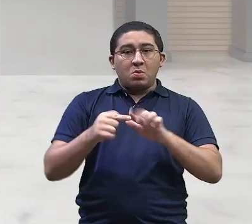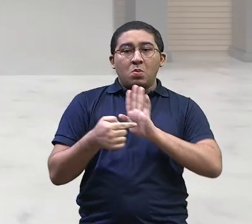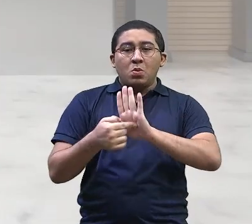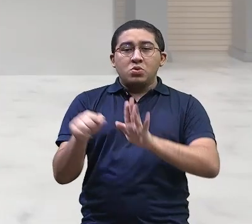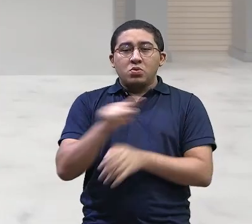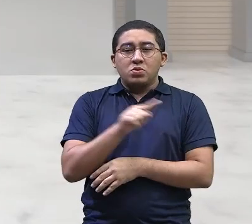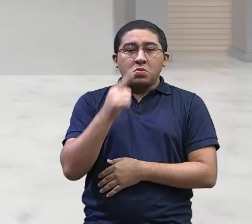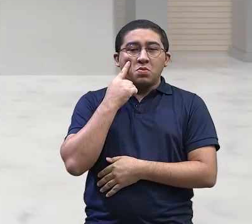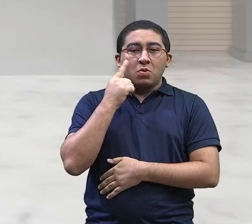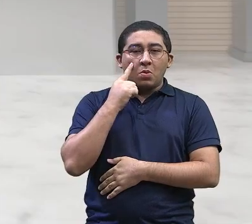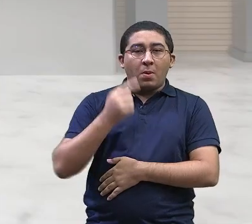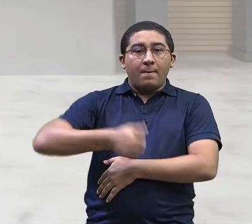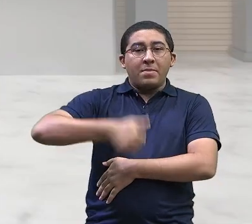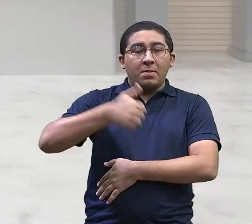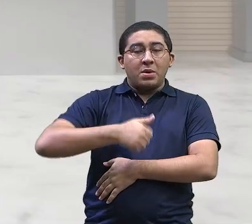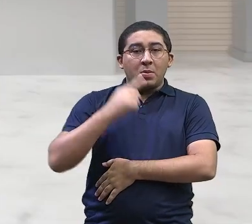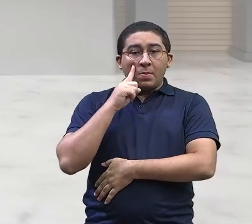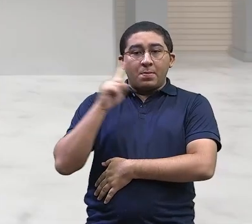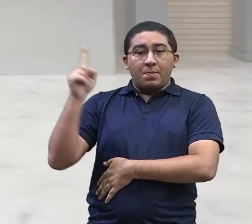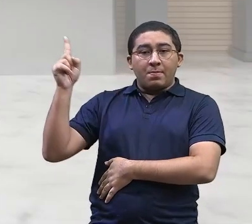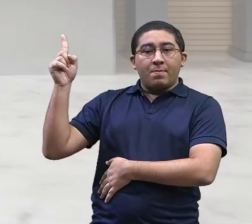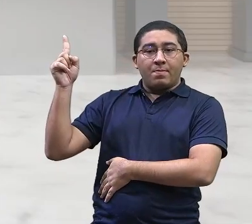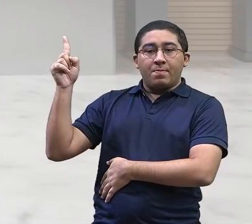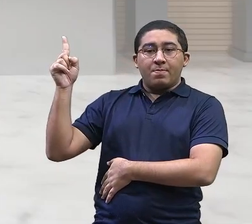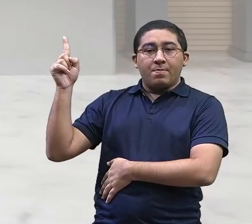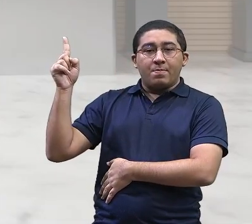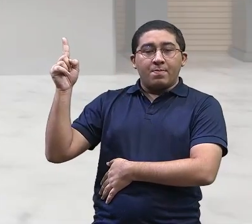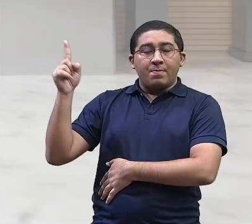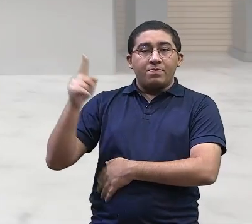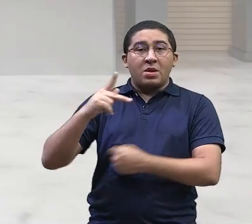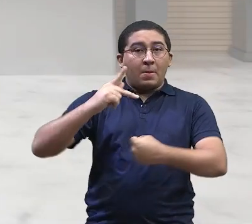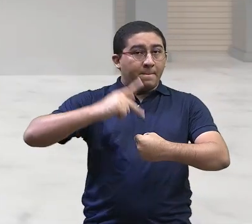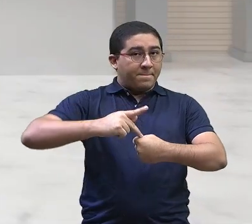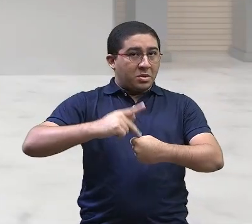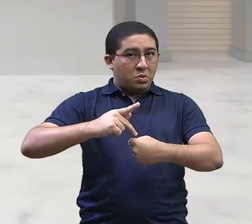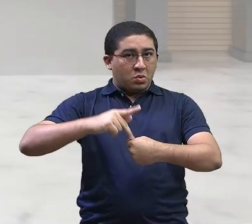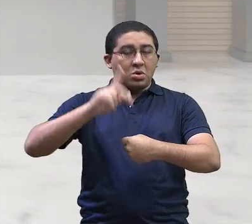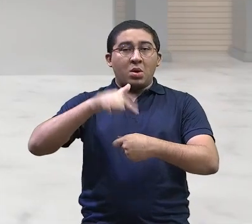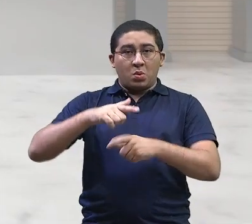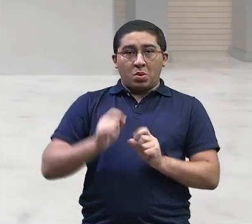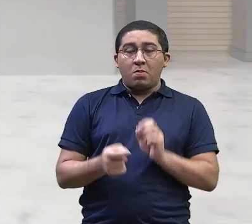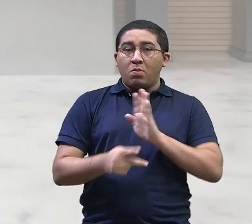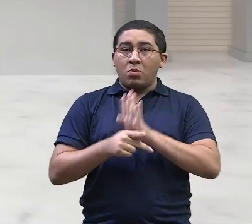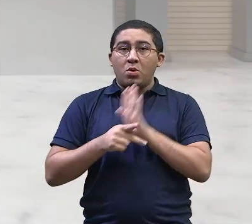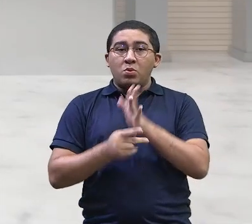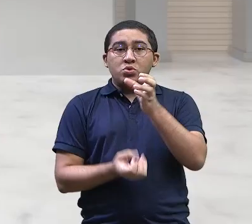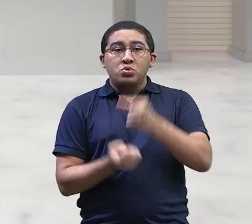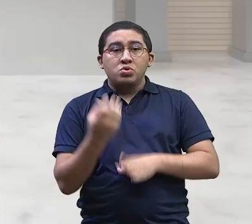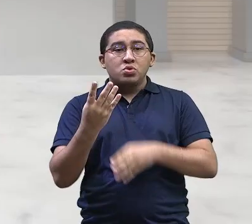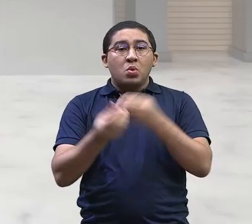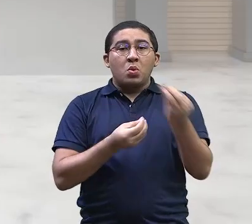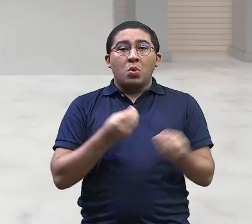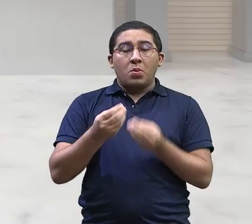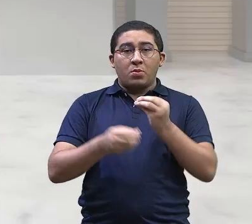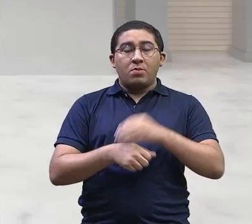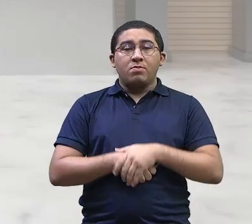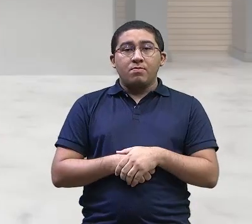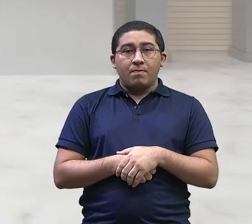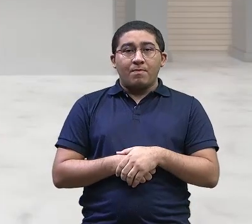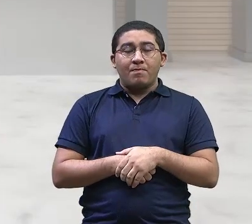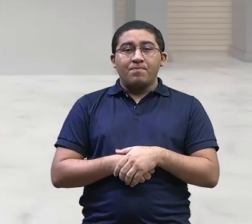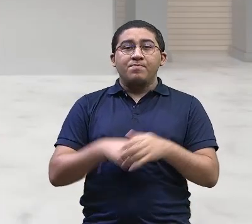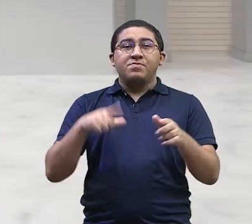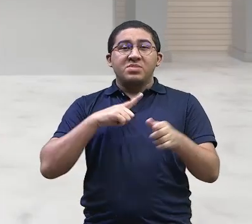para vocês. O primeiro deles é o petróleo. O petróleo é um combustível fóssil formado pela decomposição